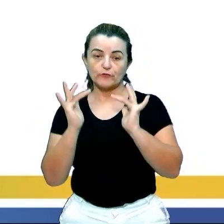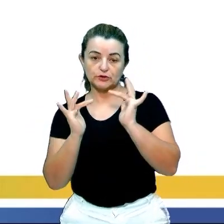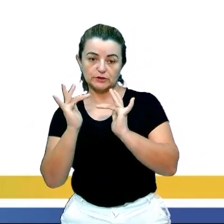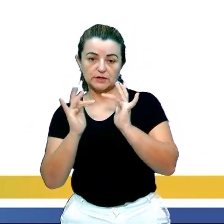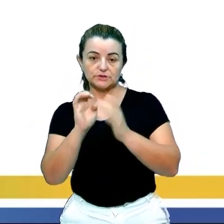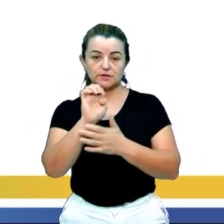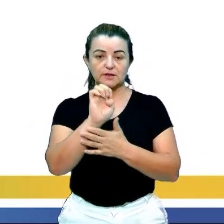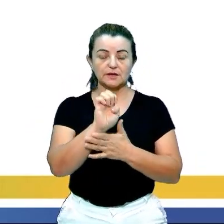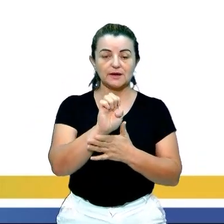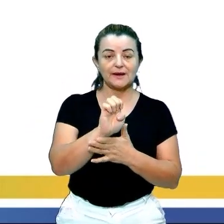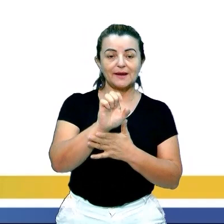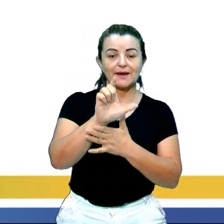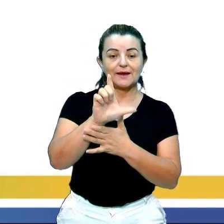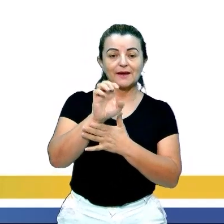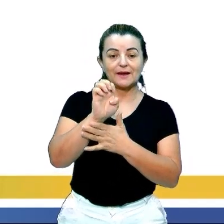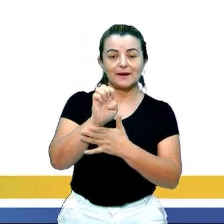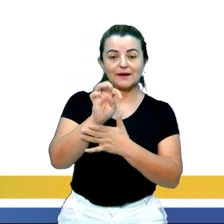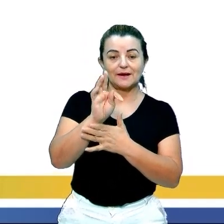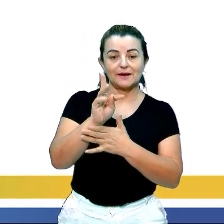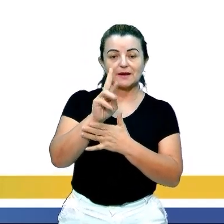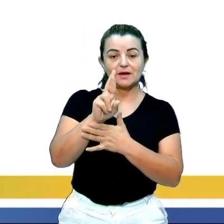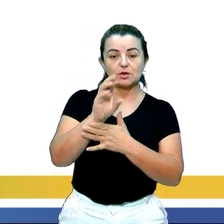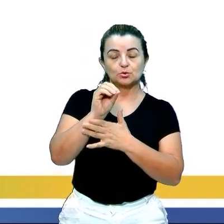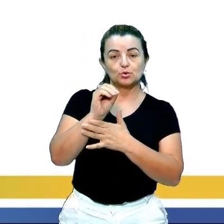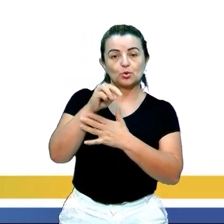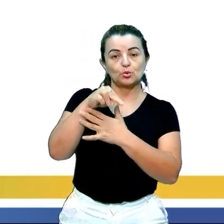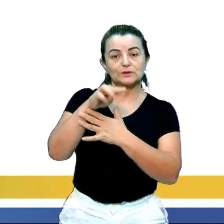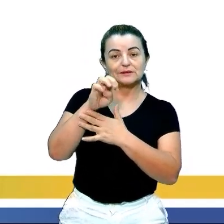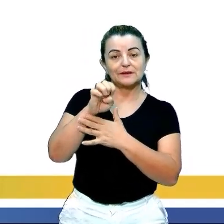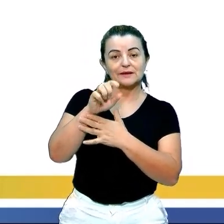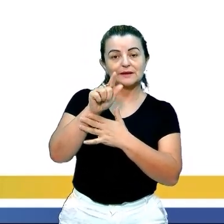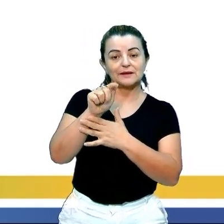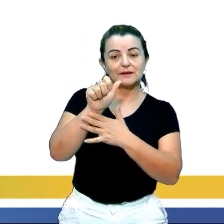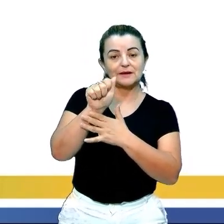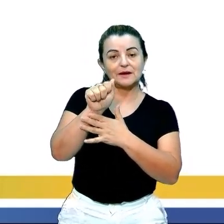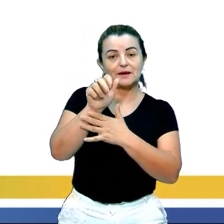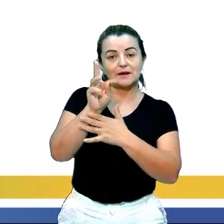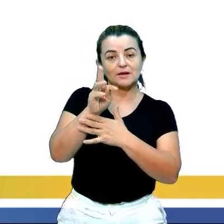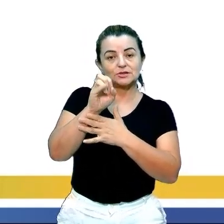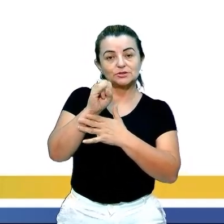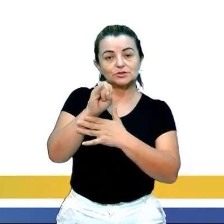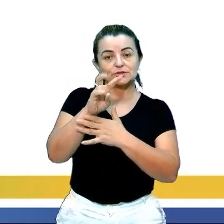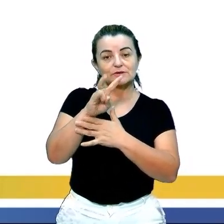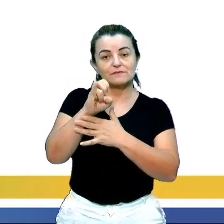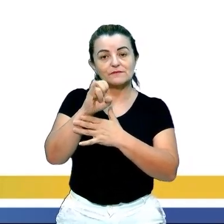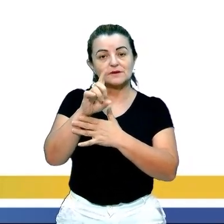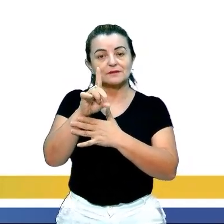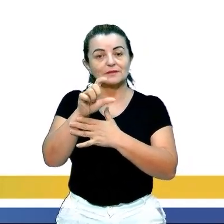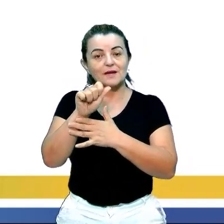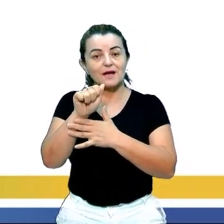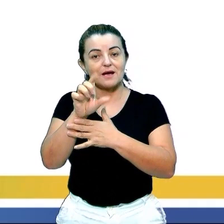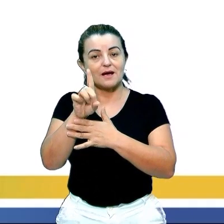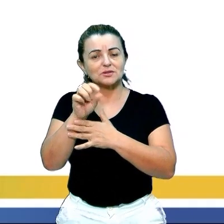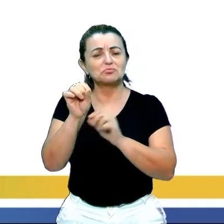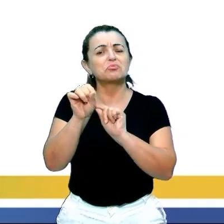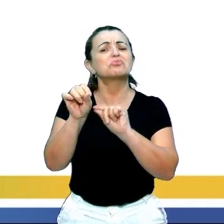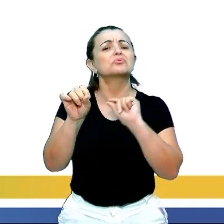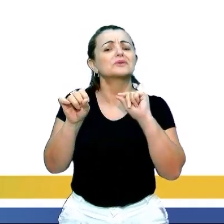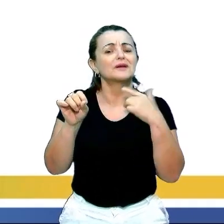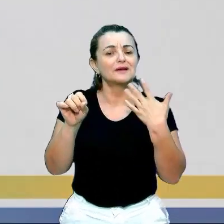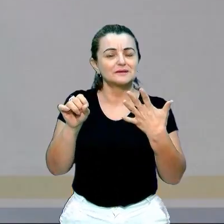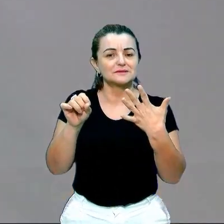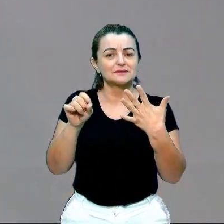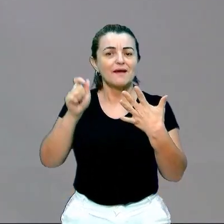eletrônica, nós temos que falar de eletronegatividade, que é a capacidade de um átomo de atrair para si